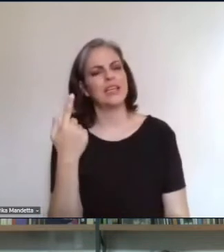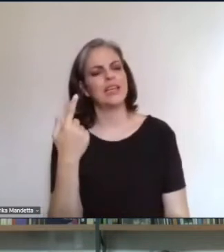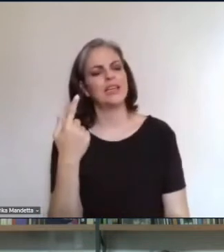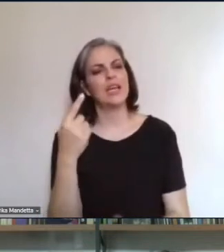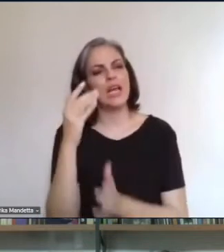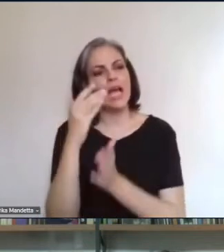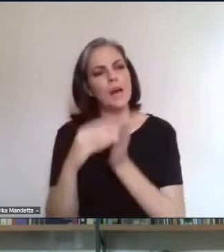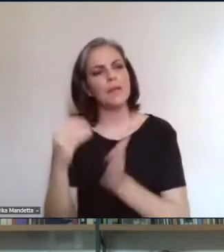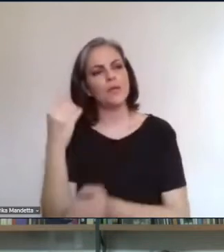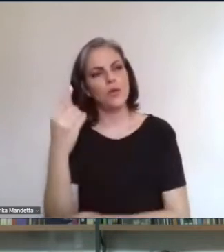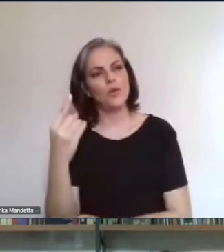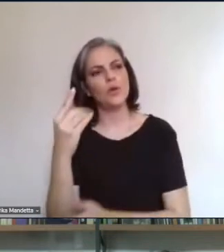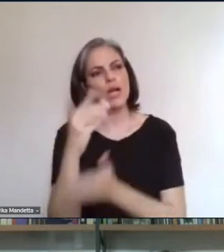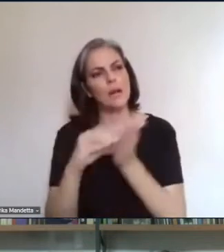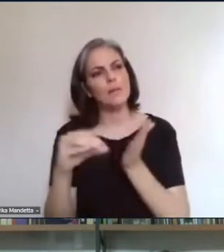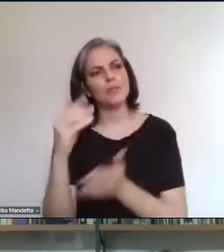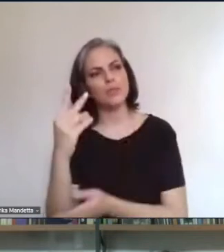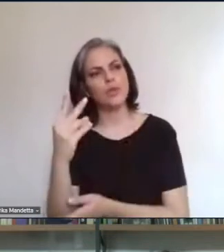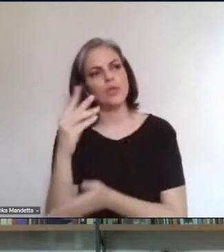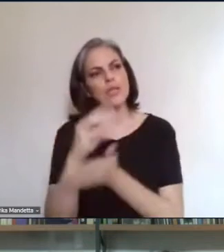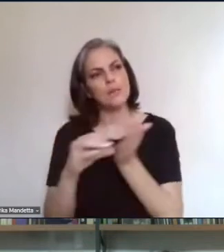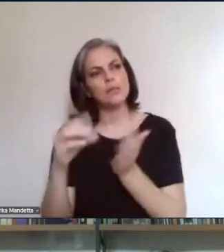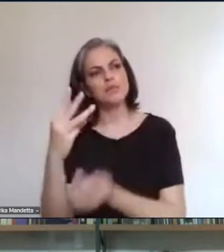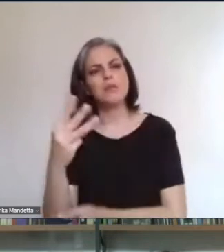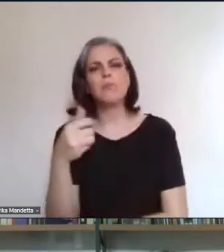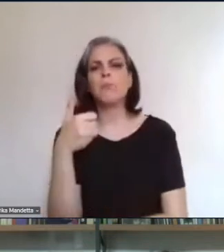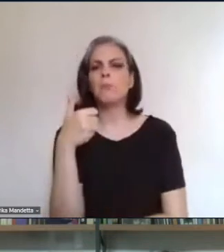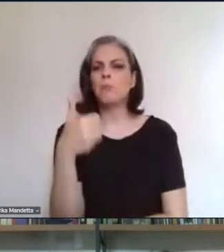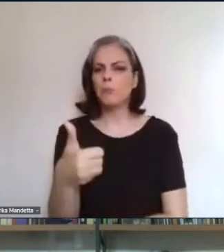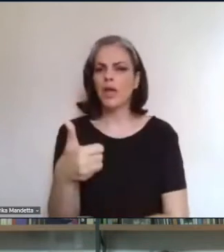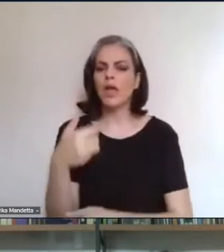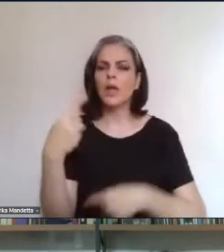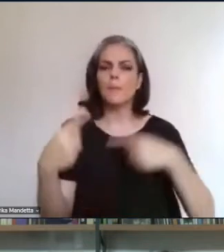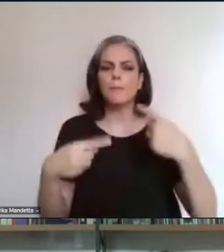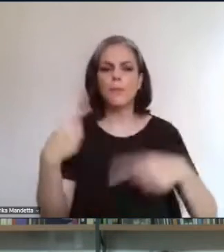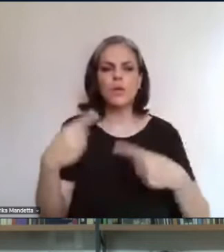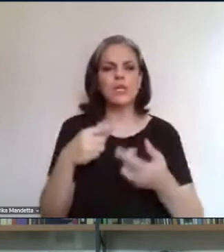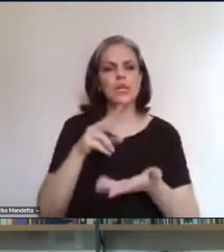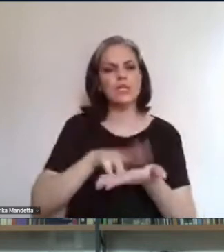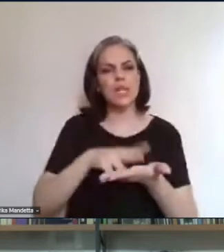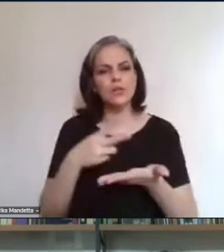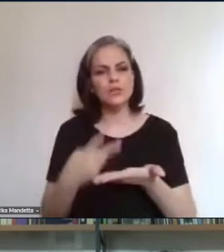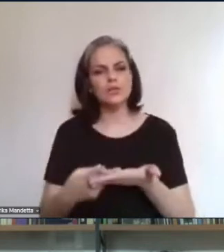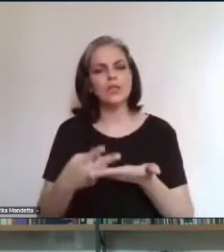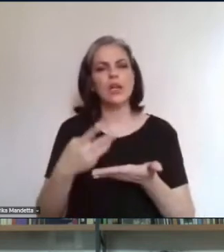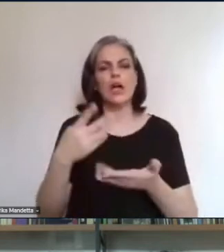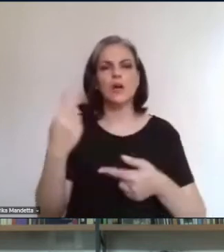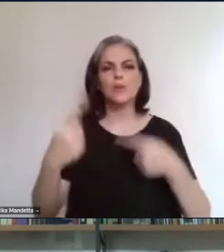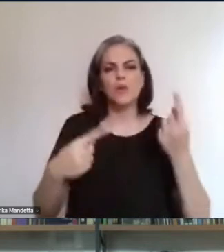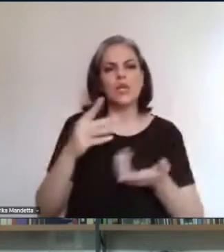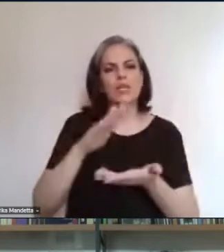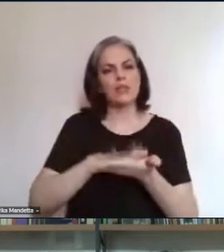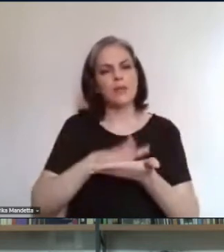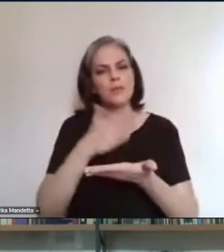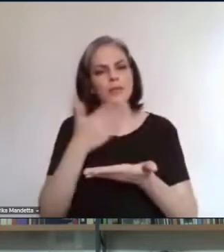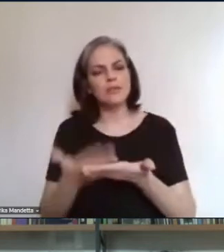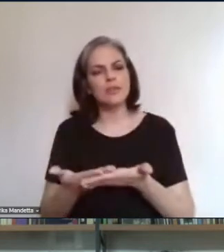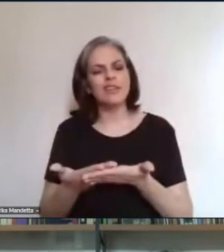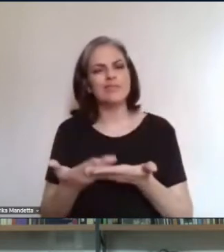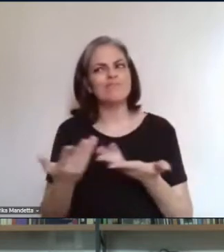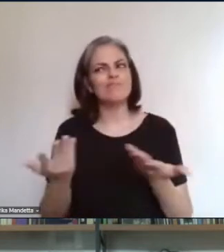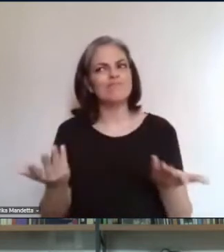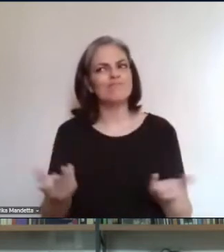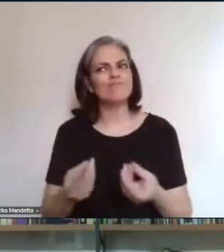um, dois e três, também a questão das políticas de tradução, políticas de interpretação, talvez alguns